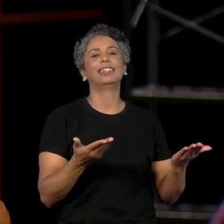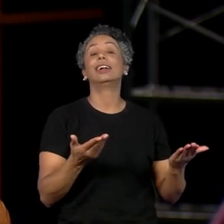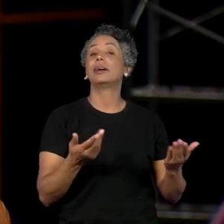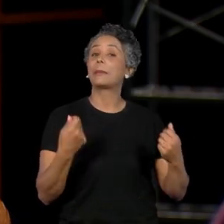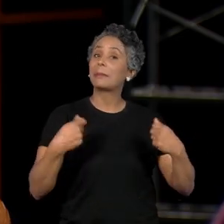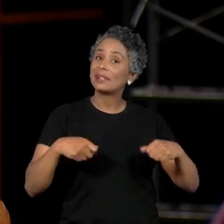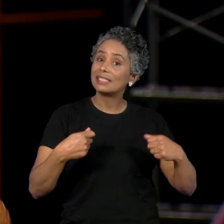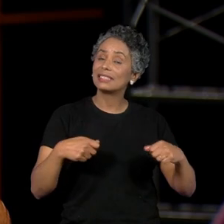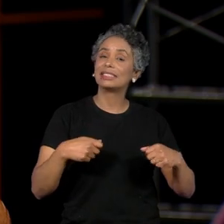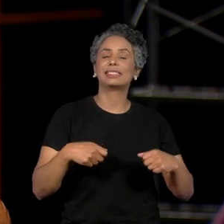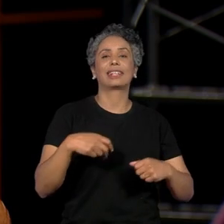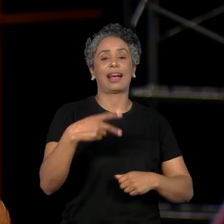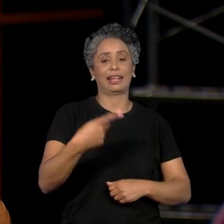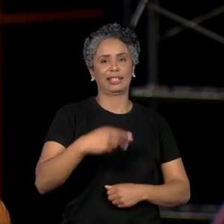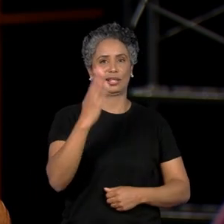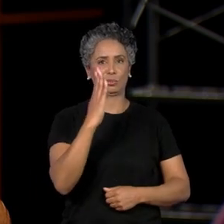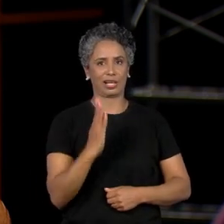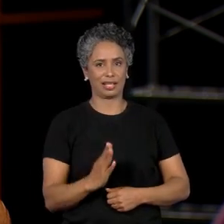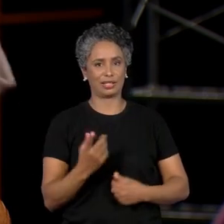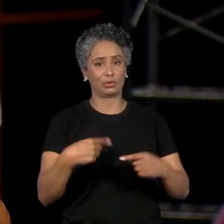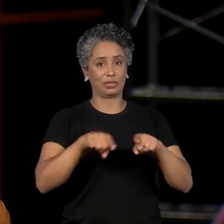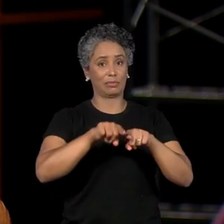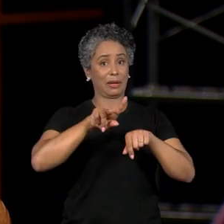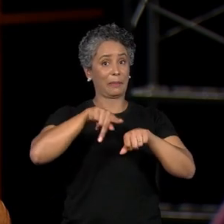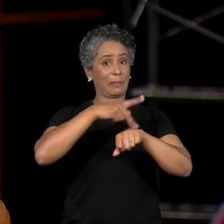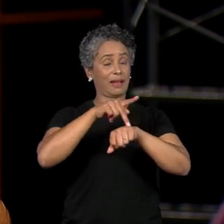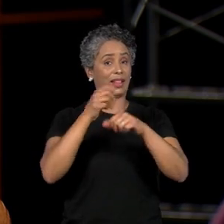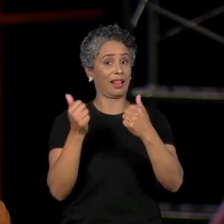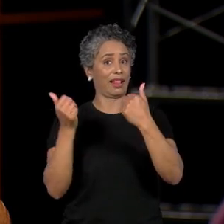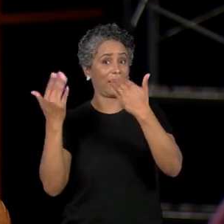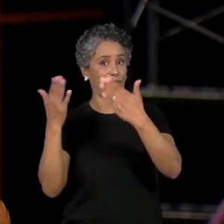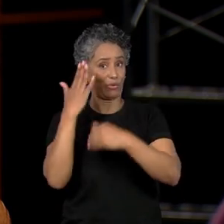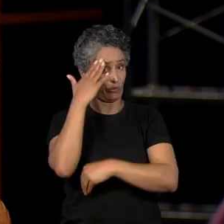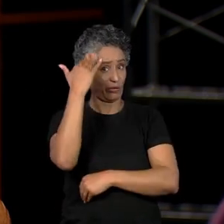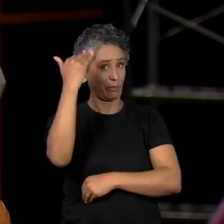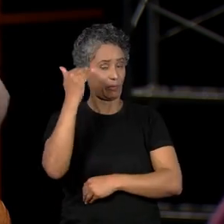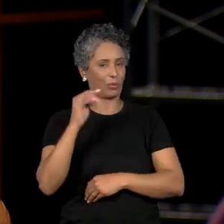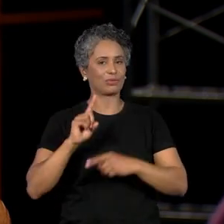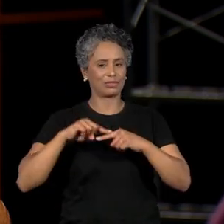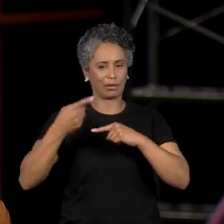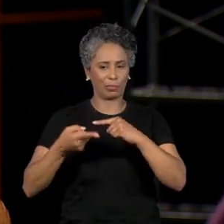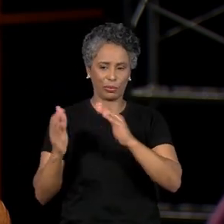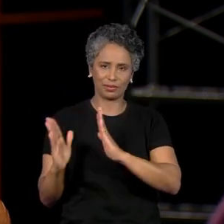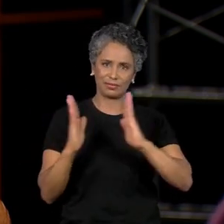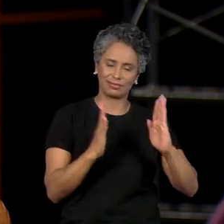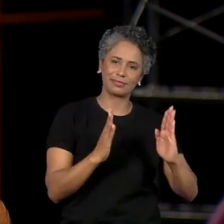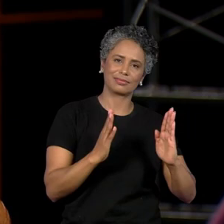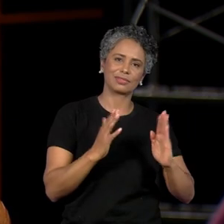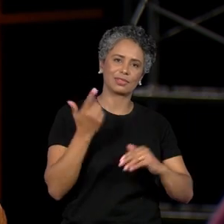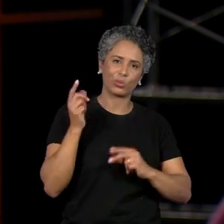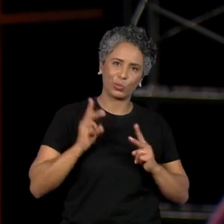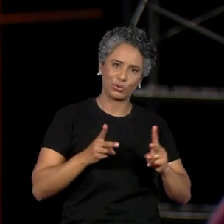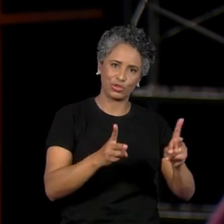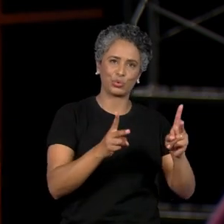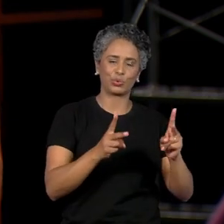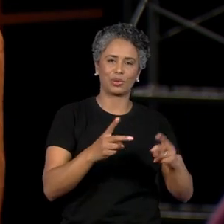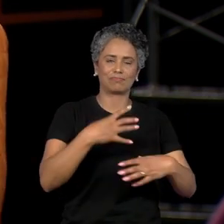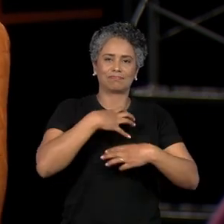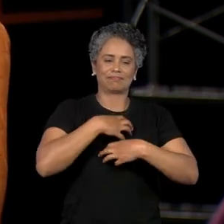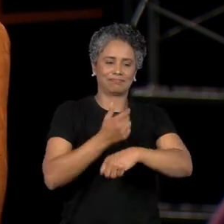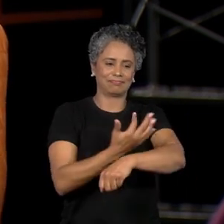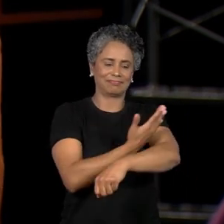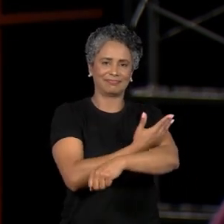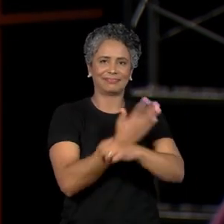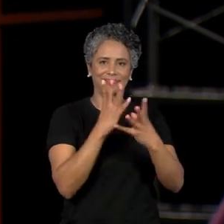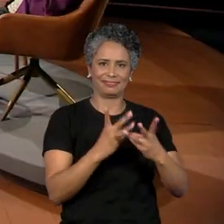no exterior também. E a gente vai falar sobre isso no próximo bloco para a gente acalmar aqui um pouco a emoção. A gente volta já